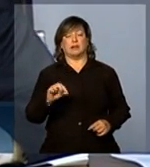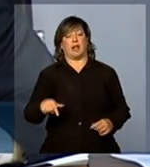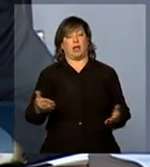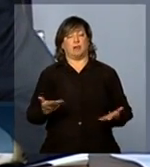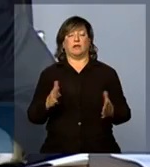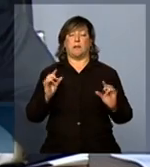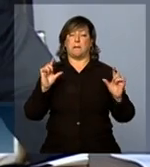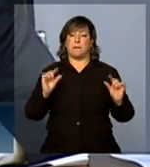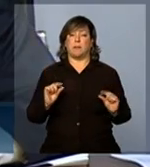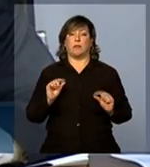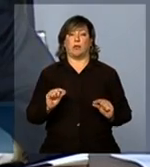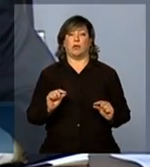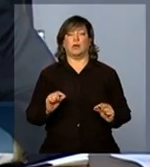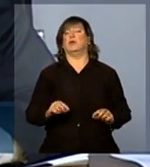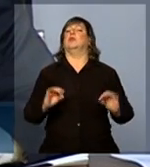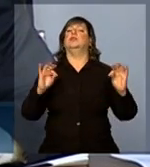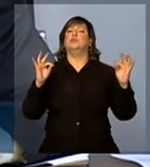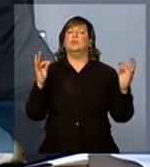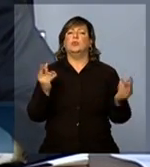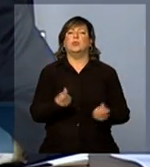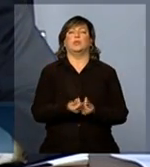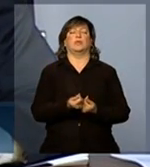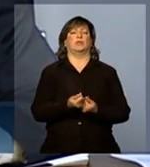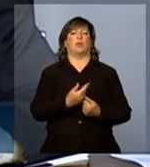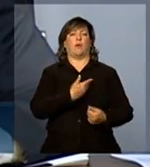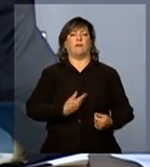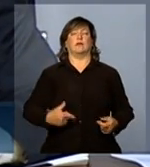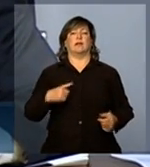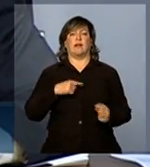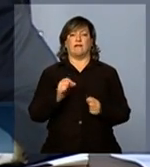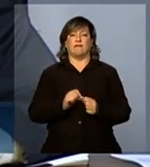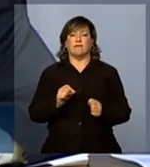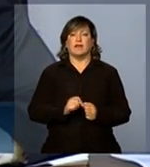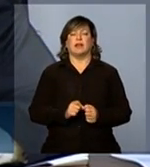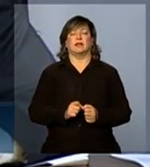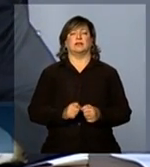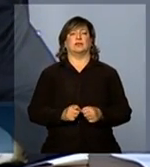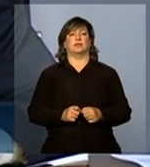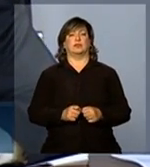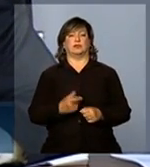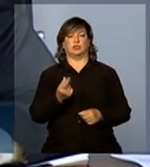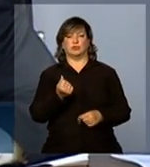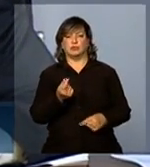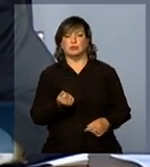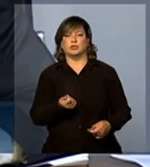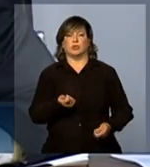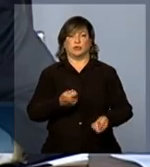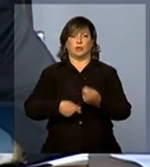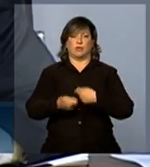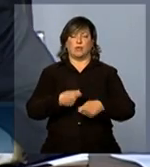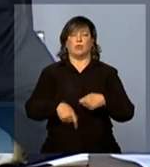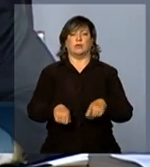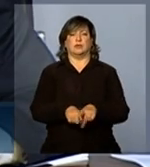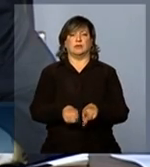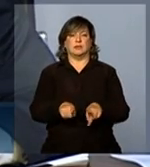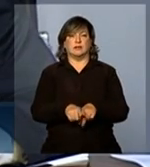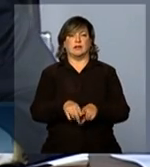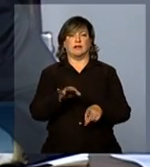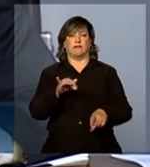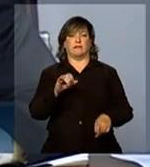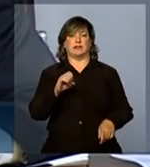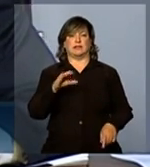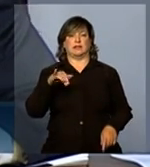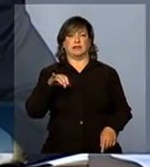A partir de todas as medidas que o governo tem tomado, medidas monetárias e medidas